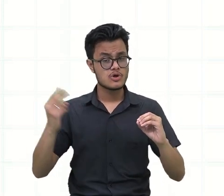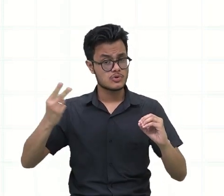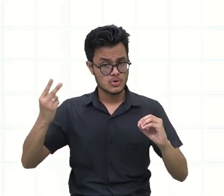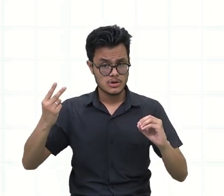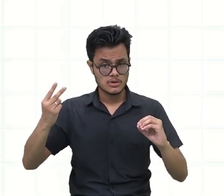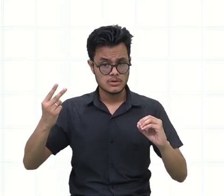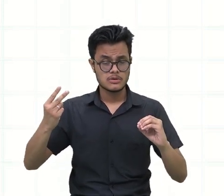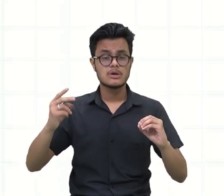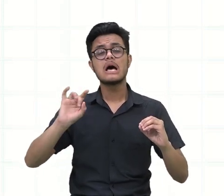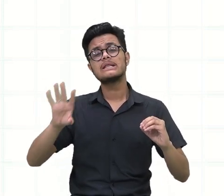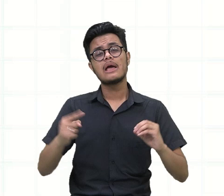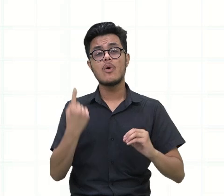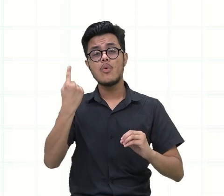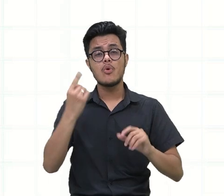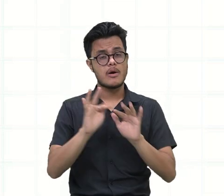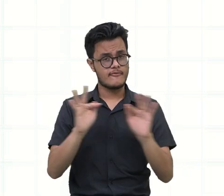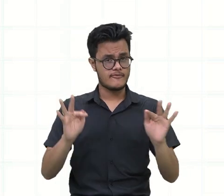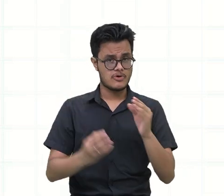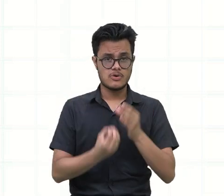formando apenas uma frase.